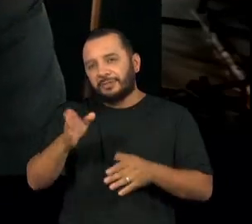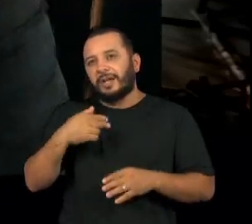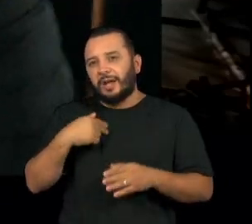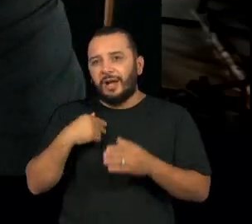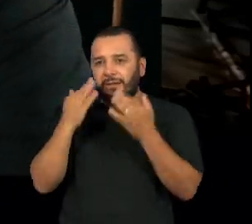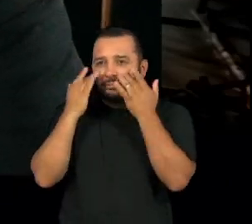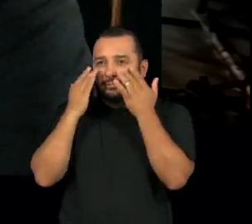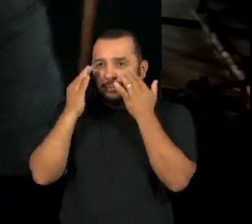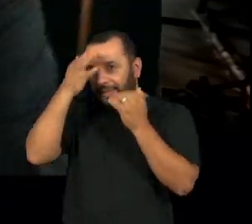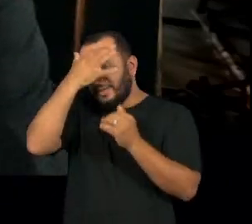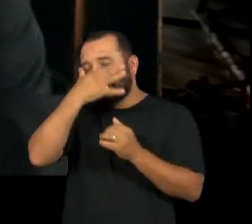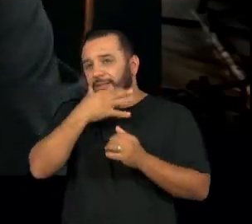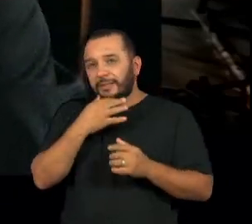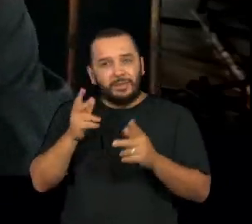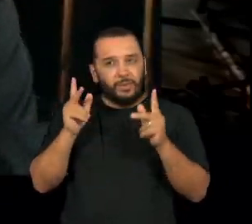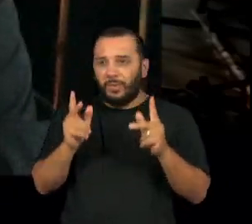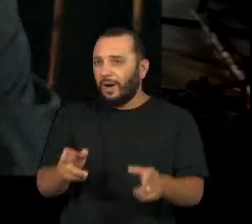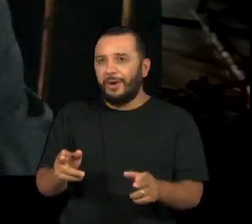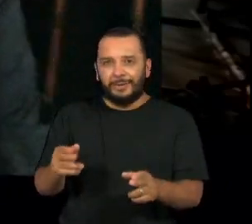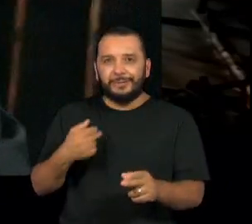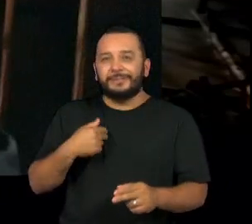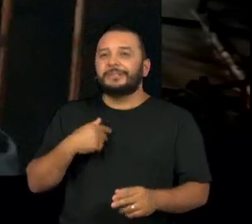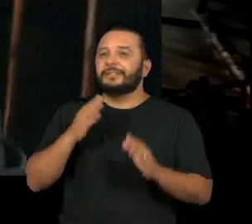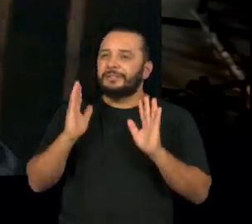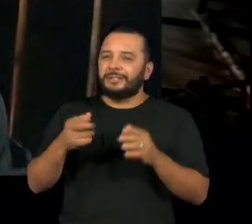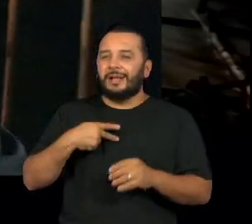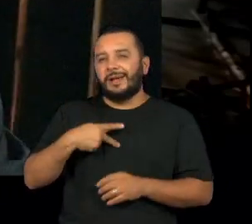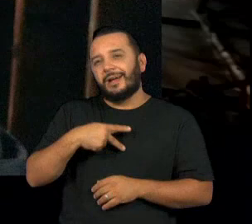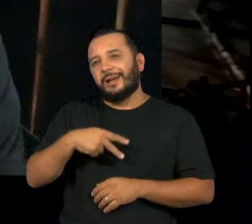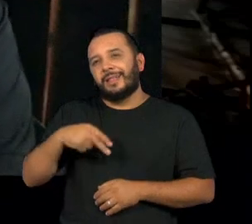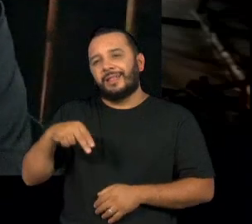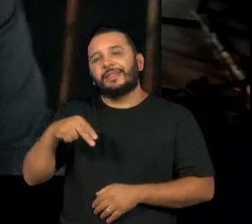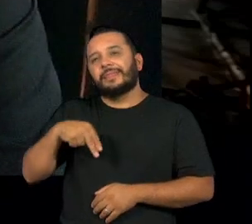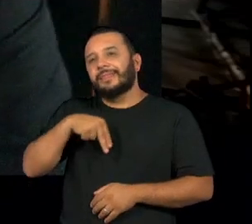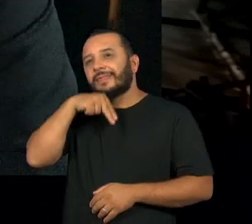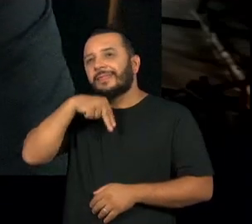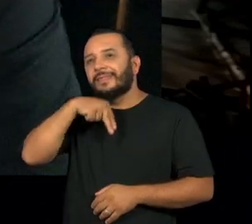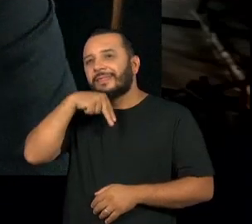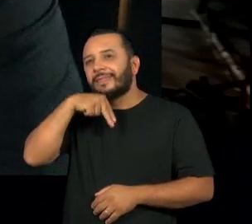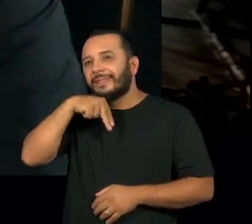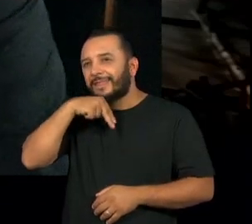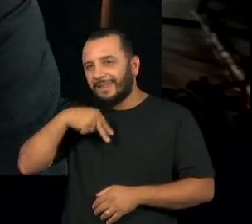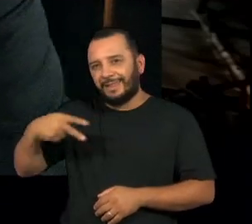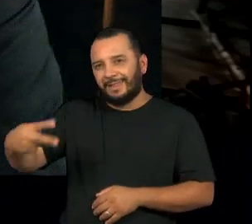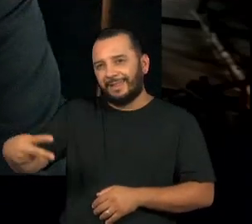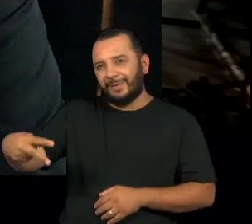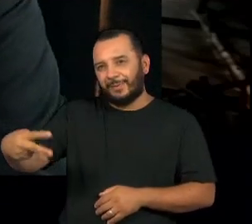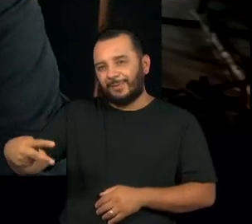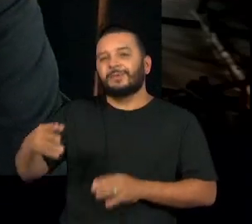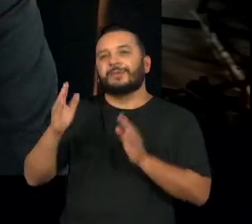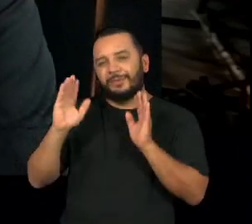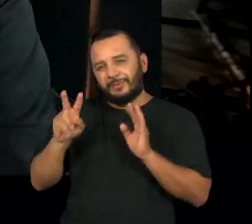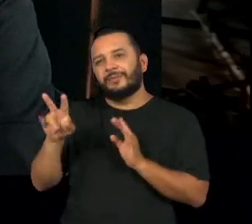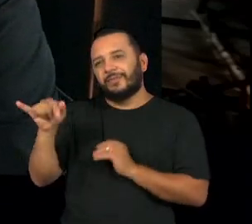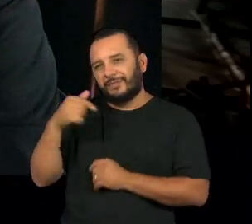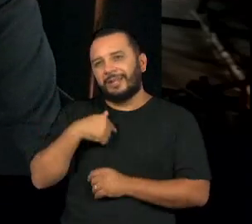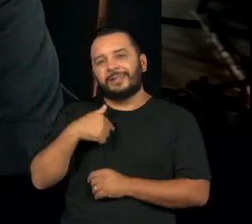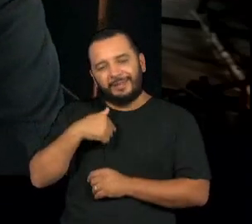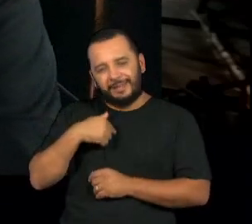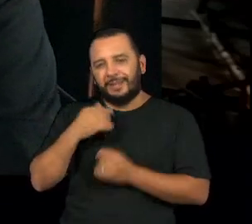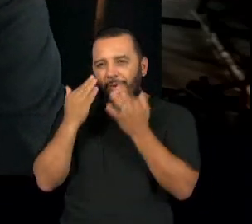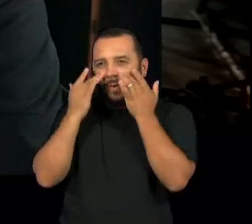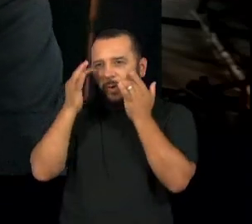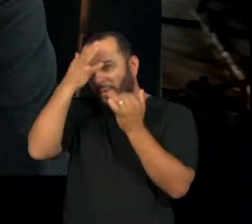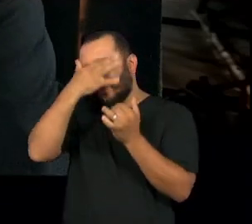seu olhar. E acontecerá, e acontecerá. O seu tataraneto terá